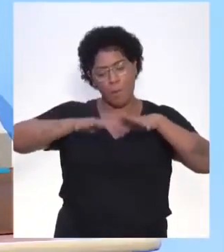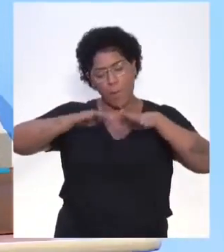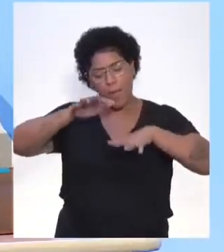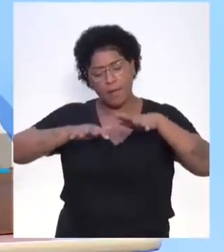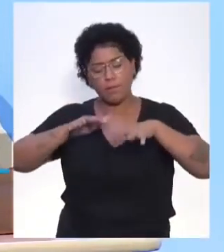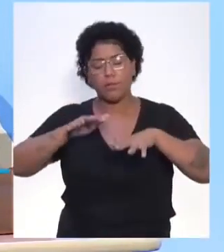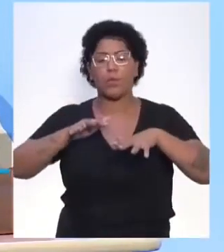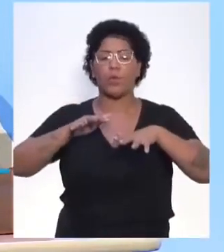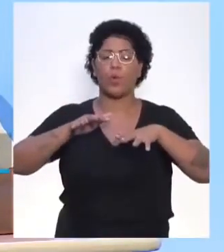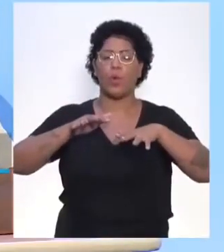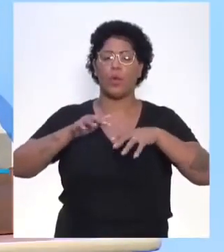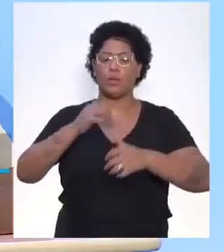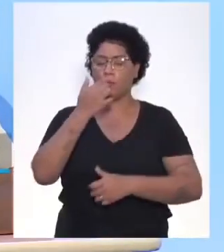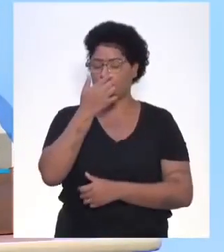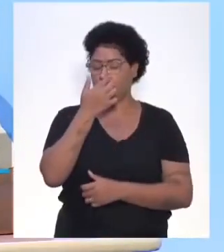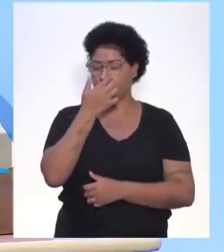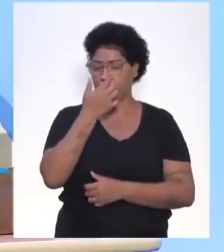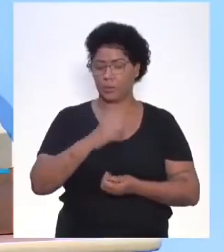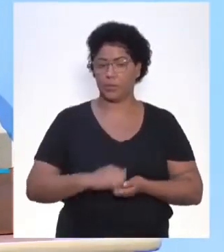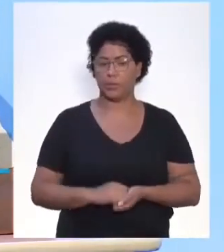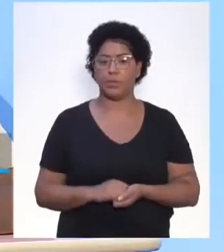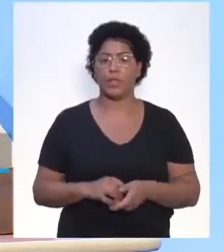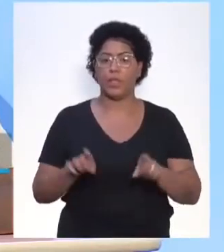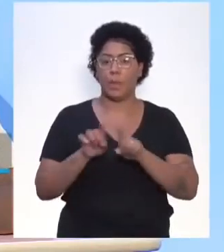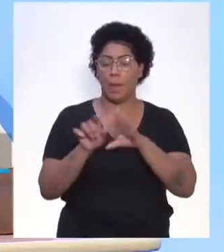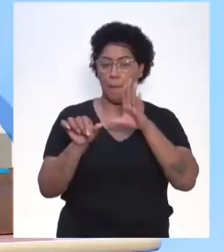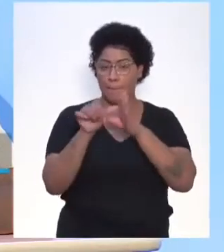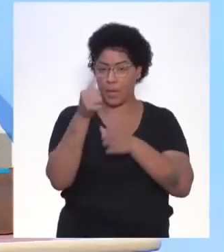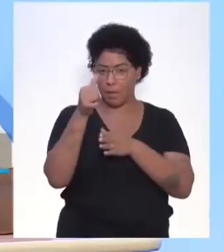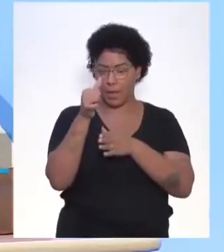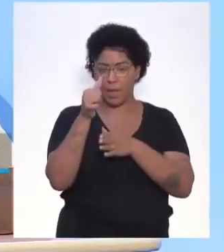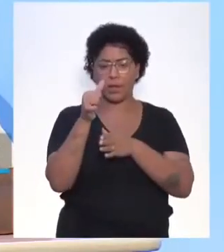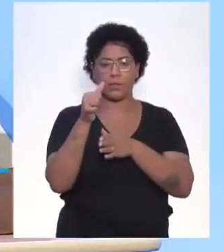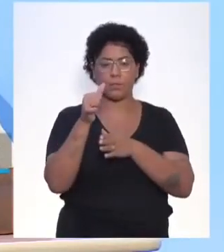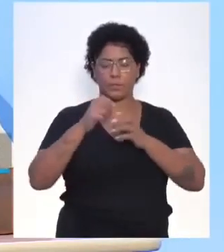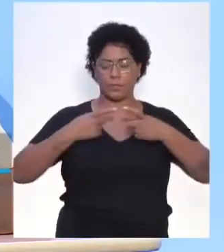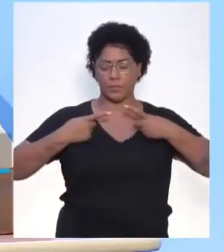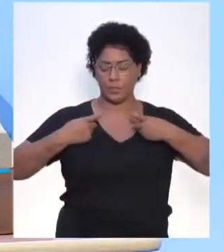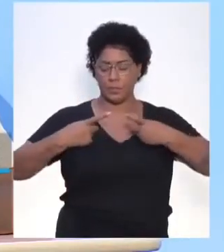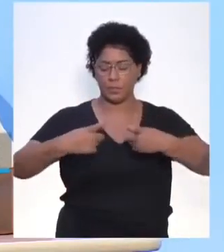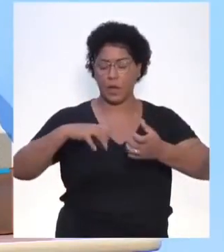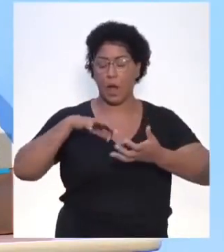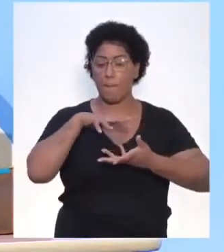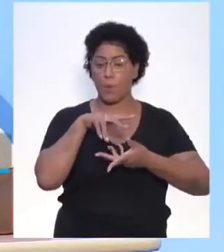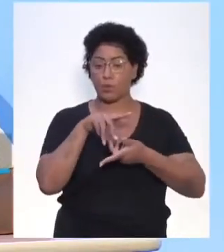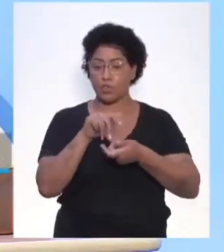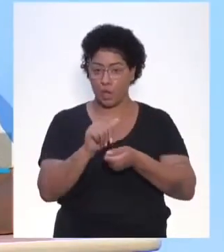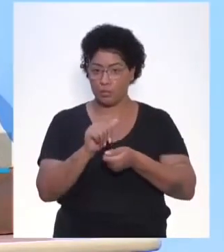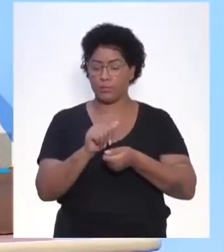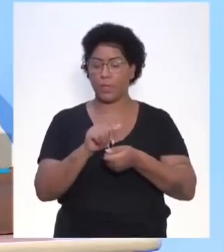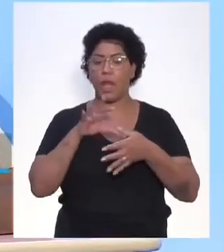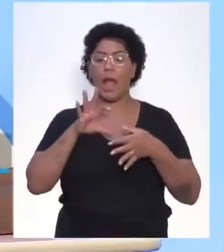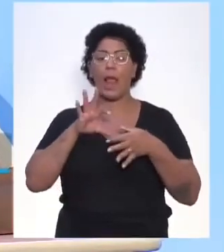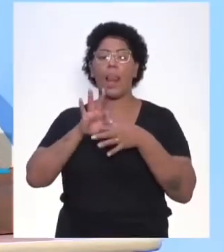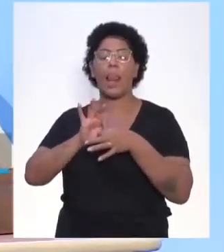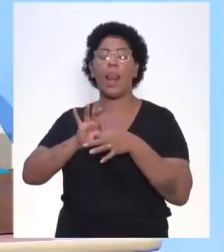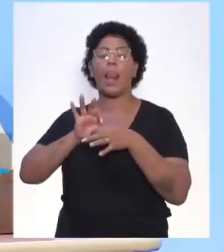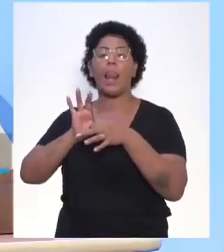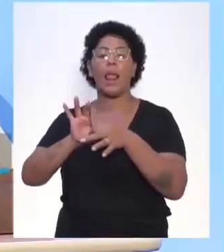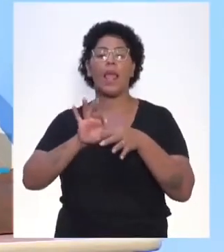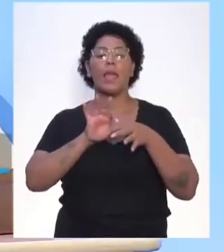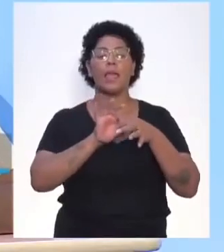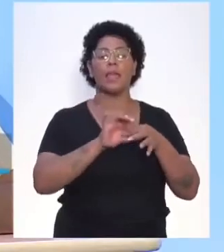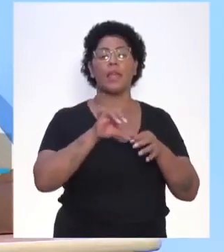neocolonialismo e também a Primeira Guerra Mundial, que nós veremos posteriormente, está ligada a essa questão